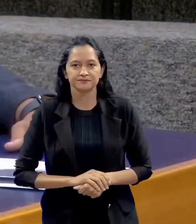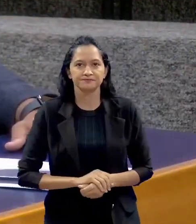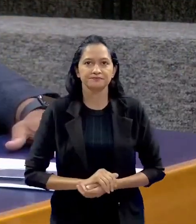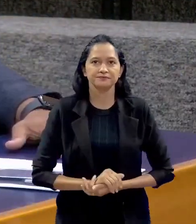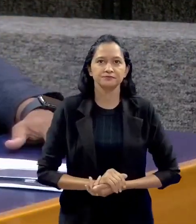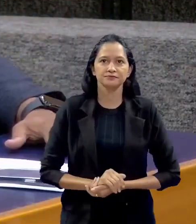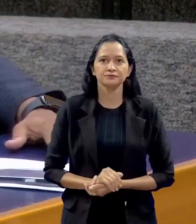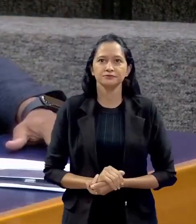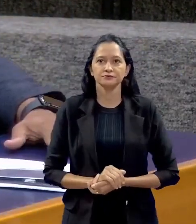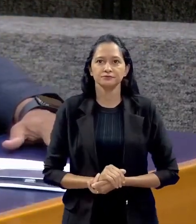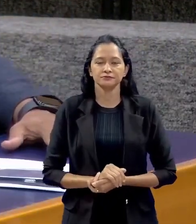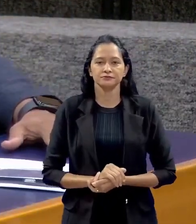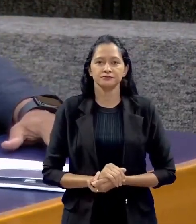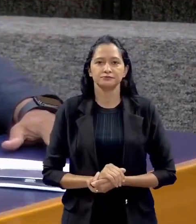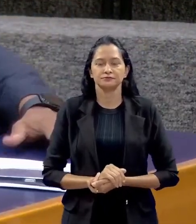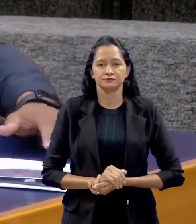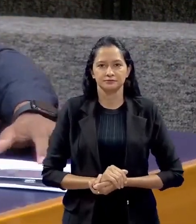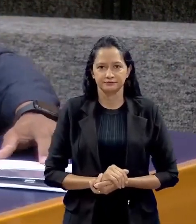Vereador Leandro Sena,